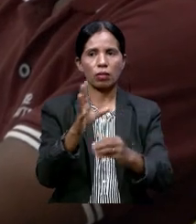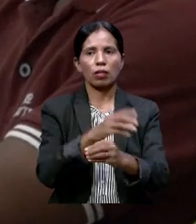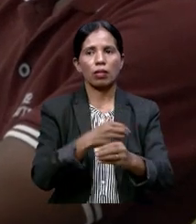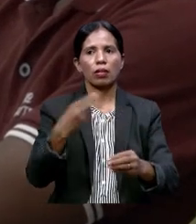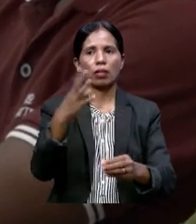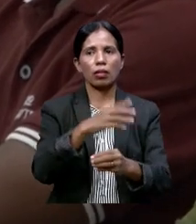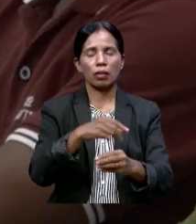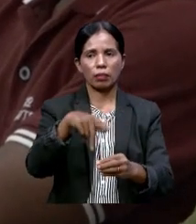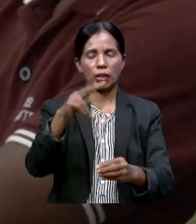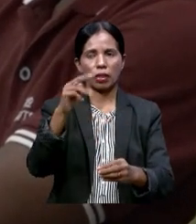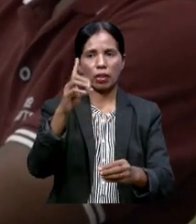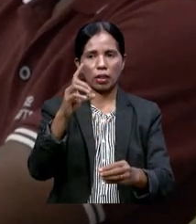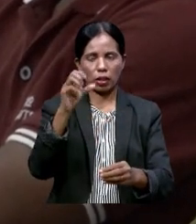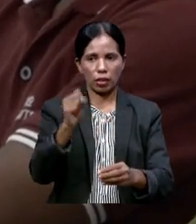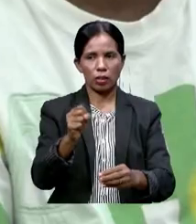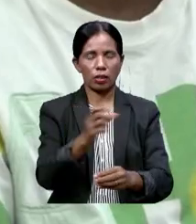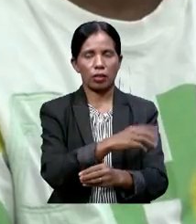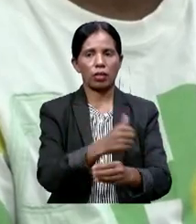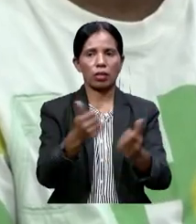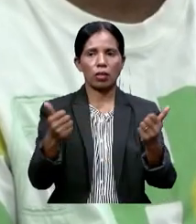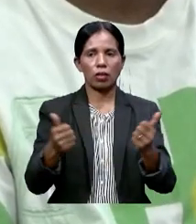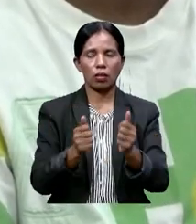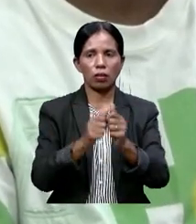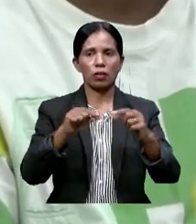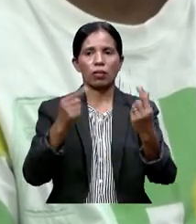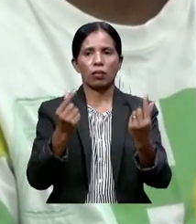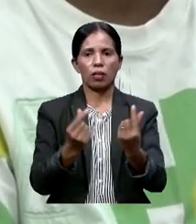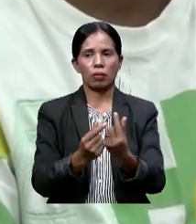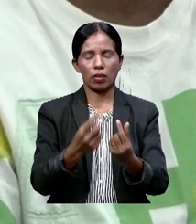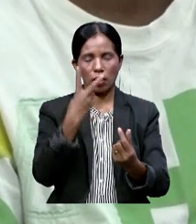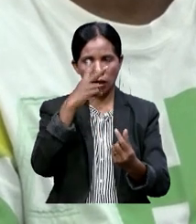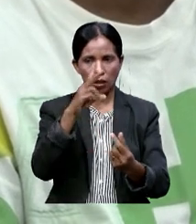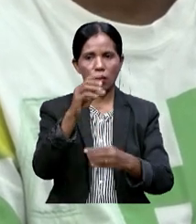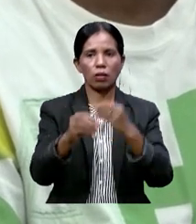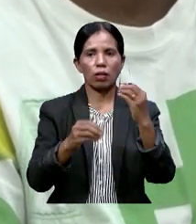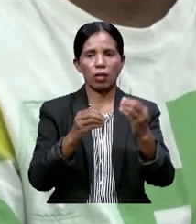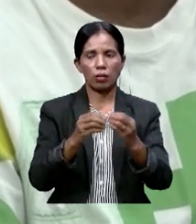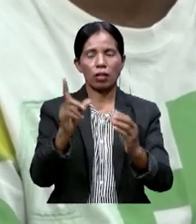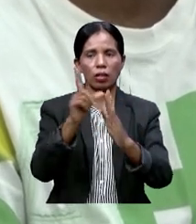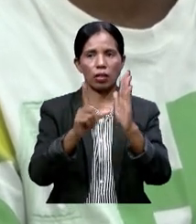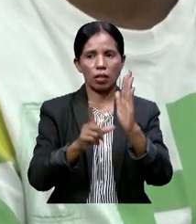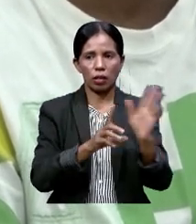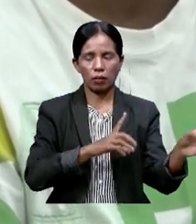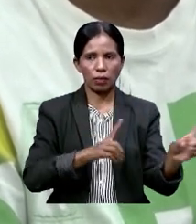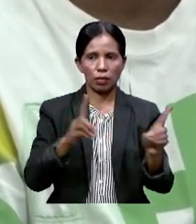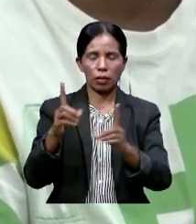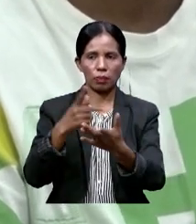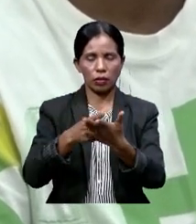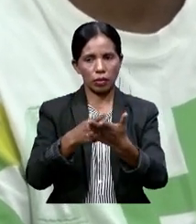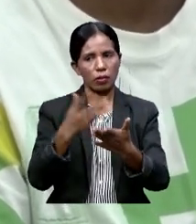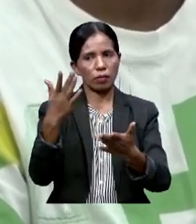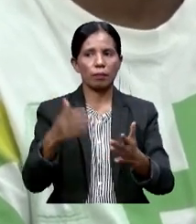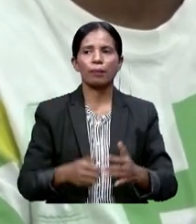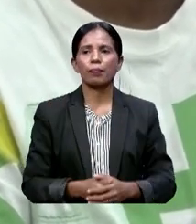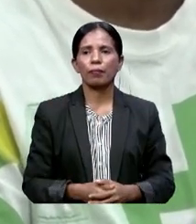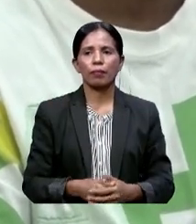interna PNDSI nian nune autoridade lokal ho equipa bele intende di dia kulalao ka aprovisionamento walo ka implementa projeto refere no